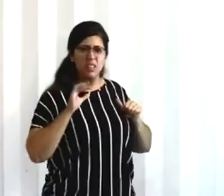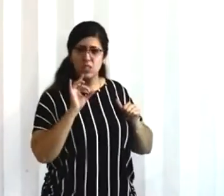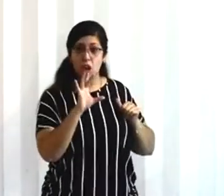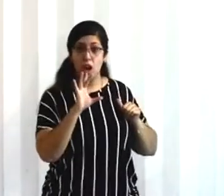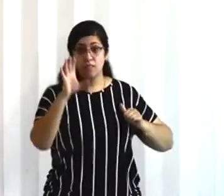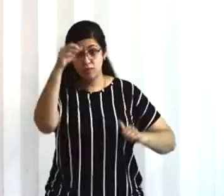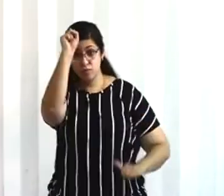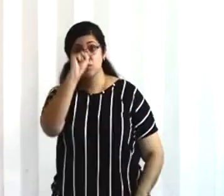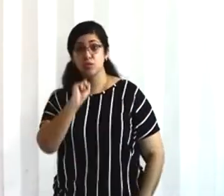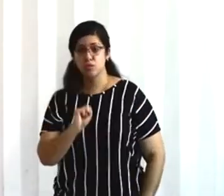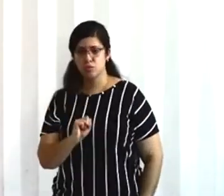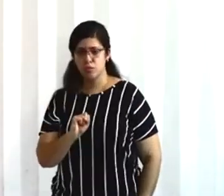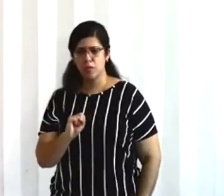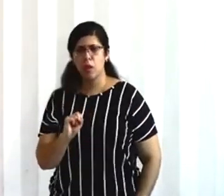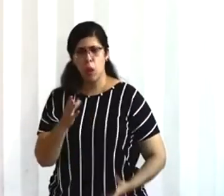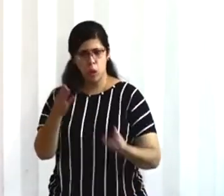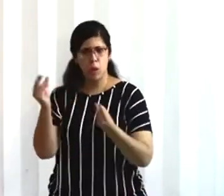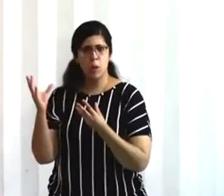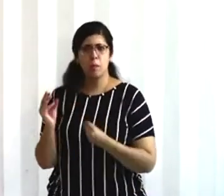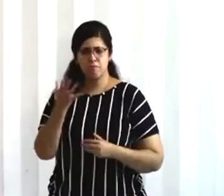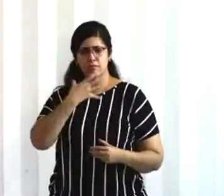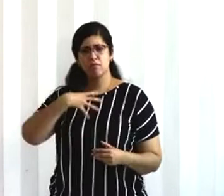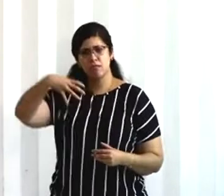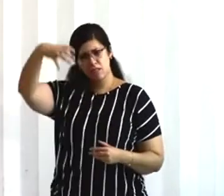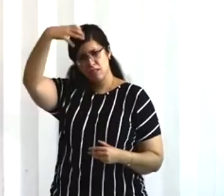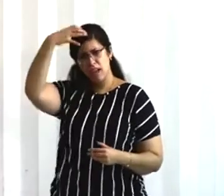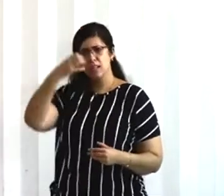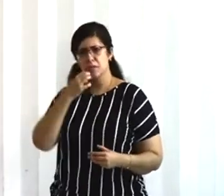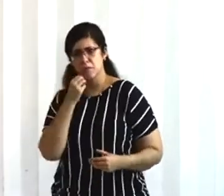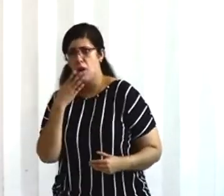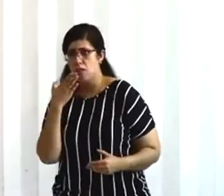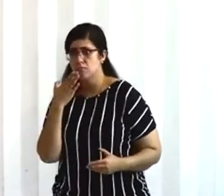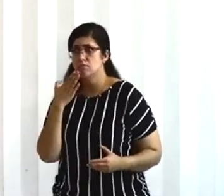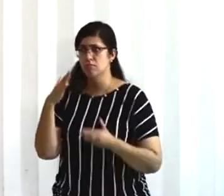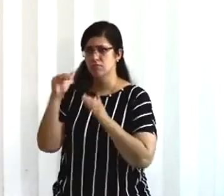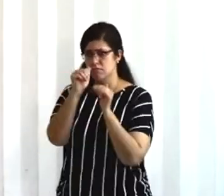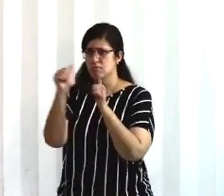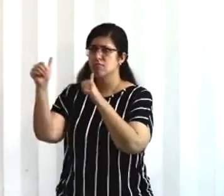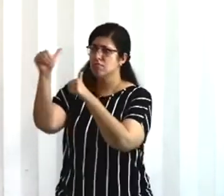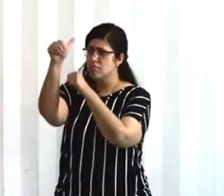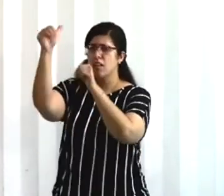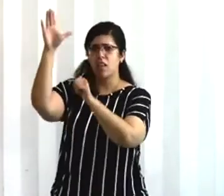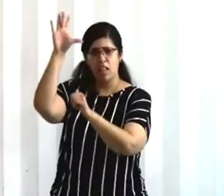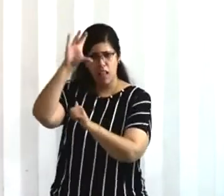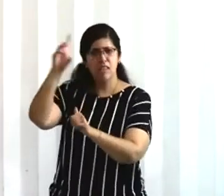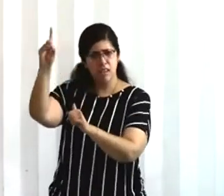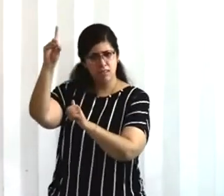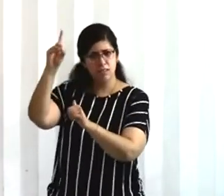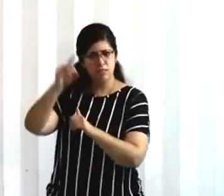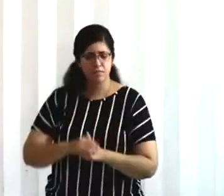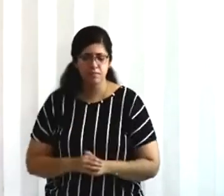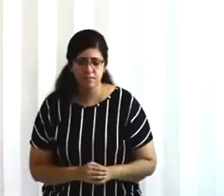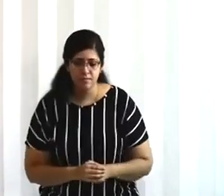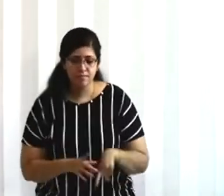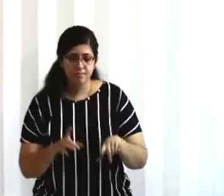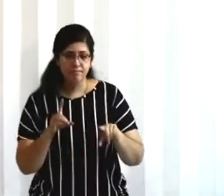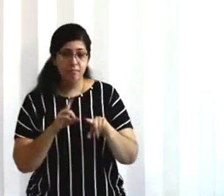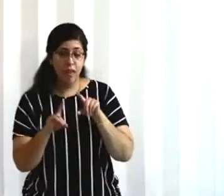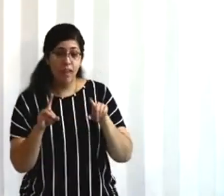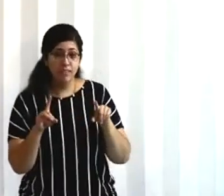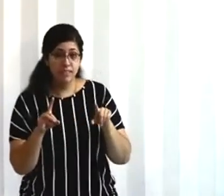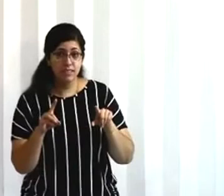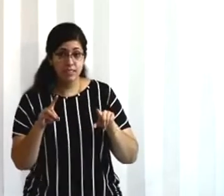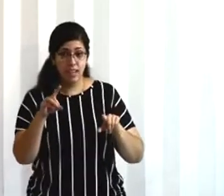sul tinha muitos reis maus, mas tantos outros reis bons. Acás está no reino do sul,